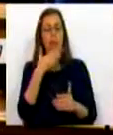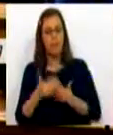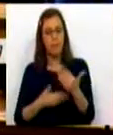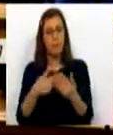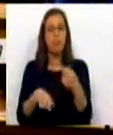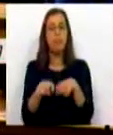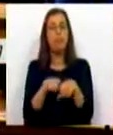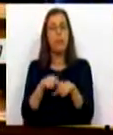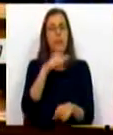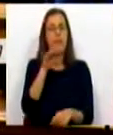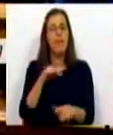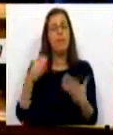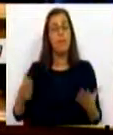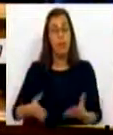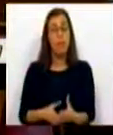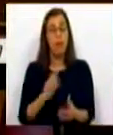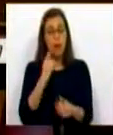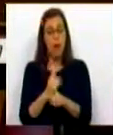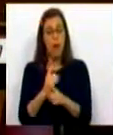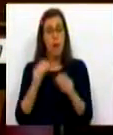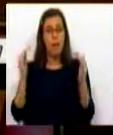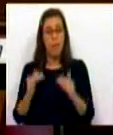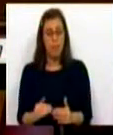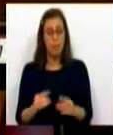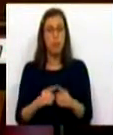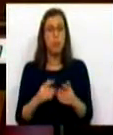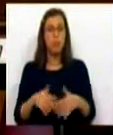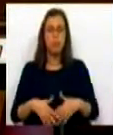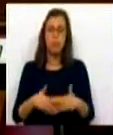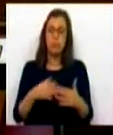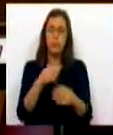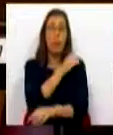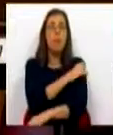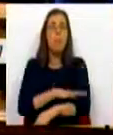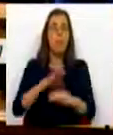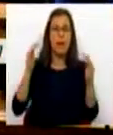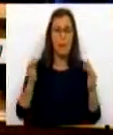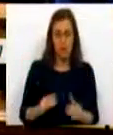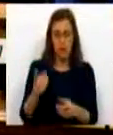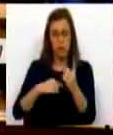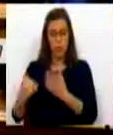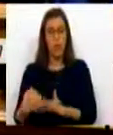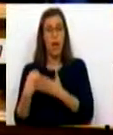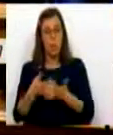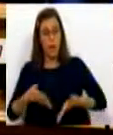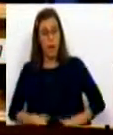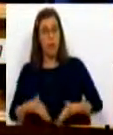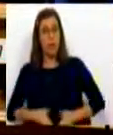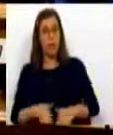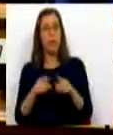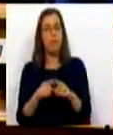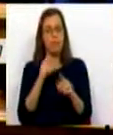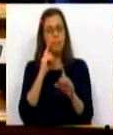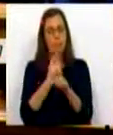eficácia das políticas de família, na quebra da reprodução geracional da pobreza e no apoio à natalidade, é